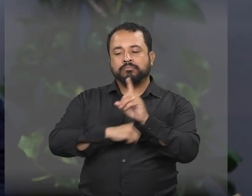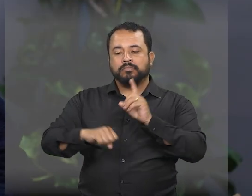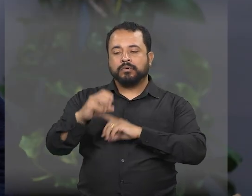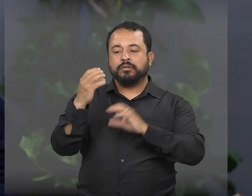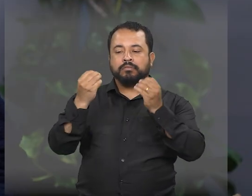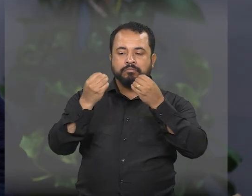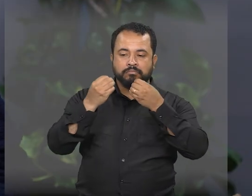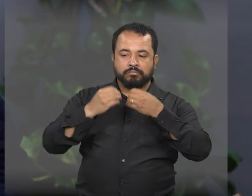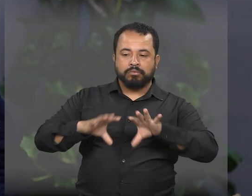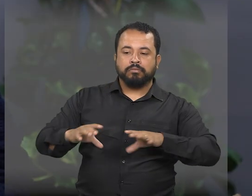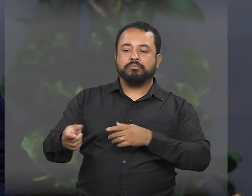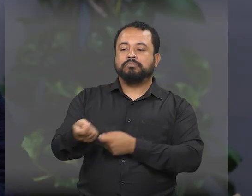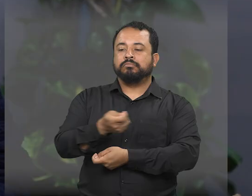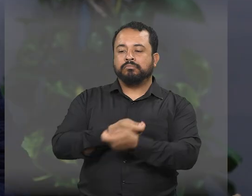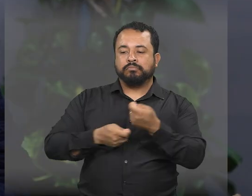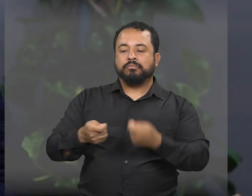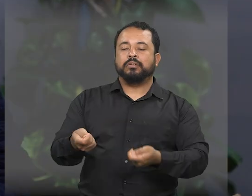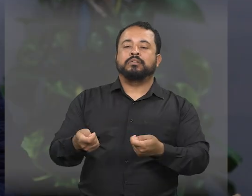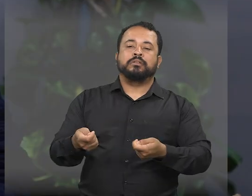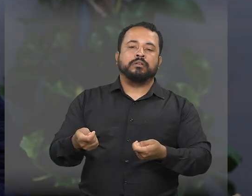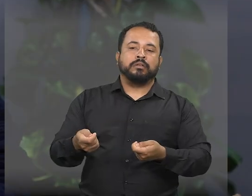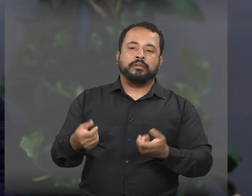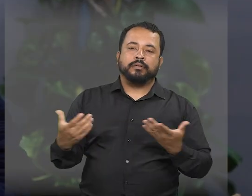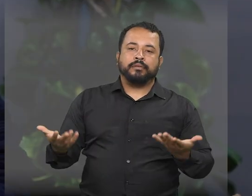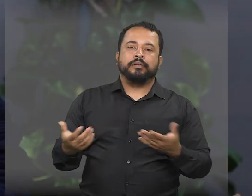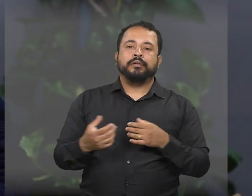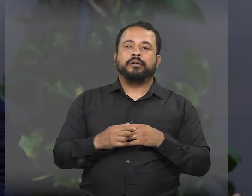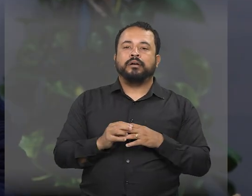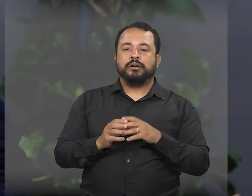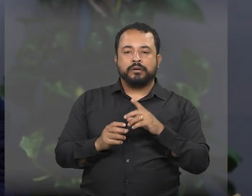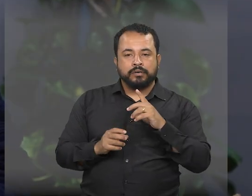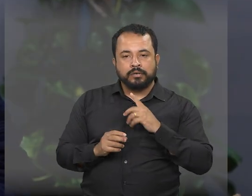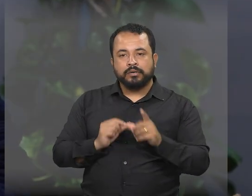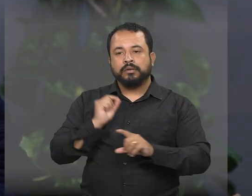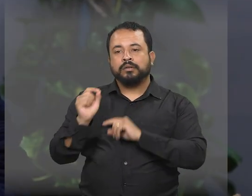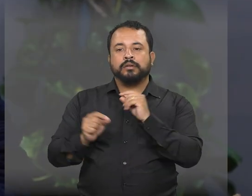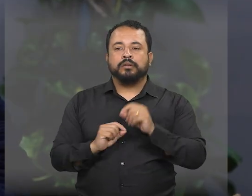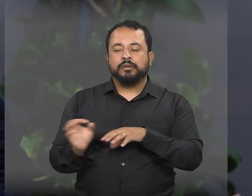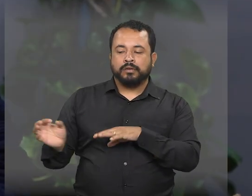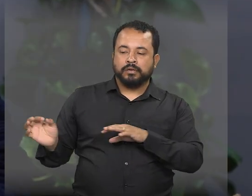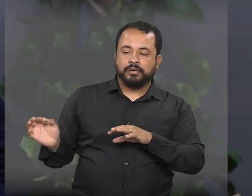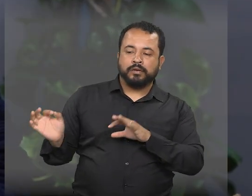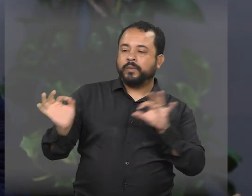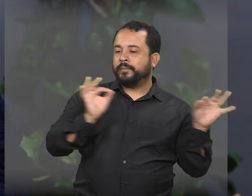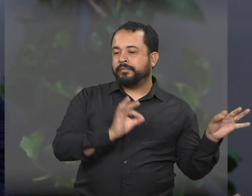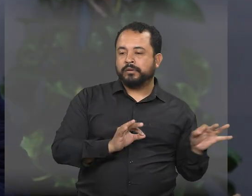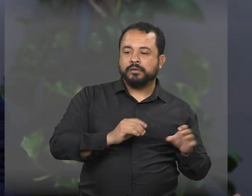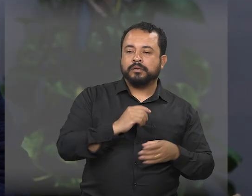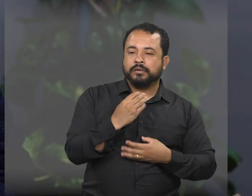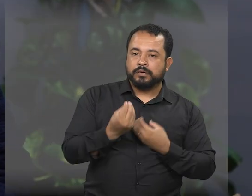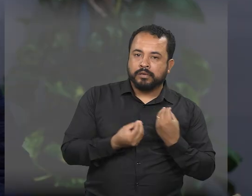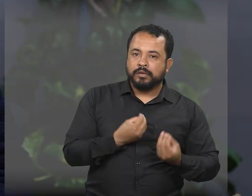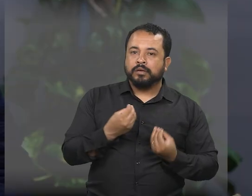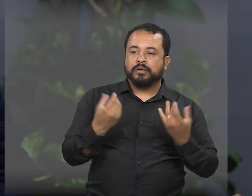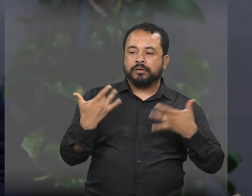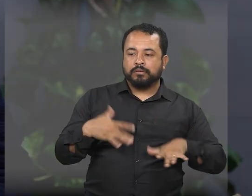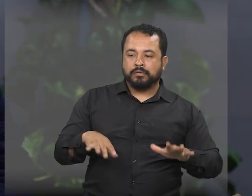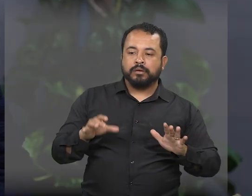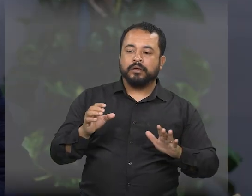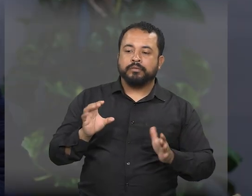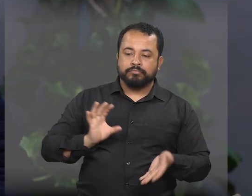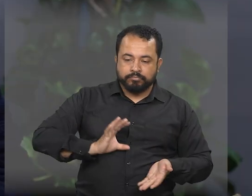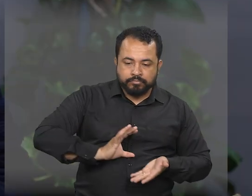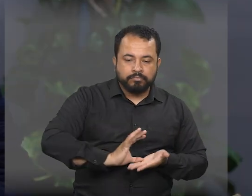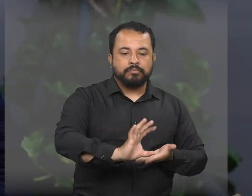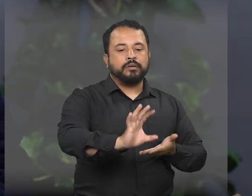socioeconômico. Esse acordo foi celebrado em 2021 e nós viemos acompanhando ao longo desse tempo as ações que vêm sendo empreendidas na